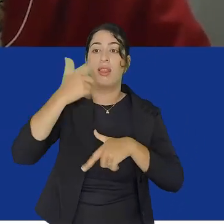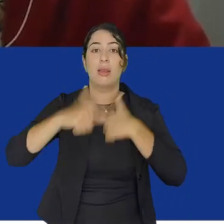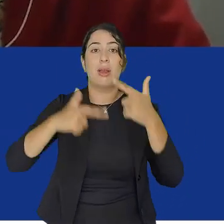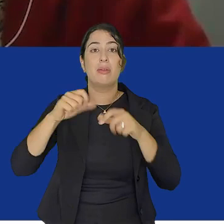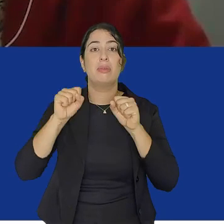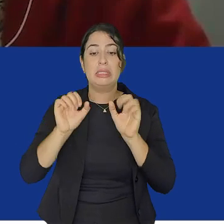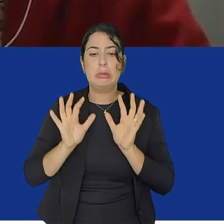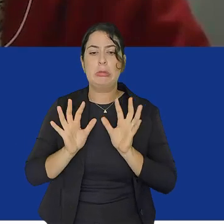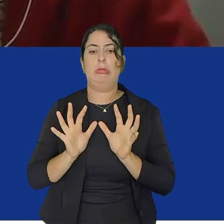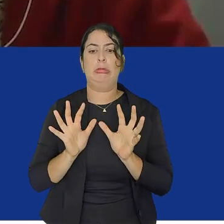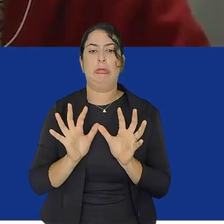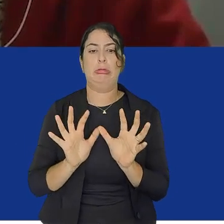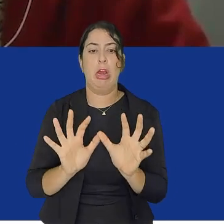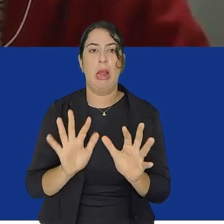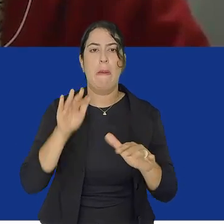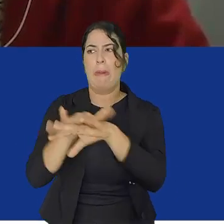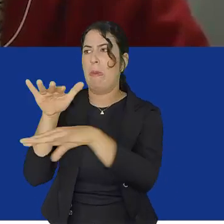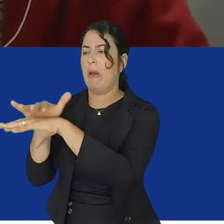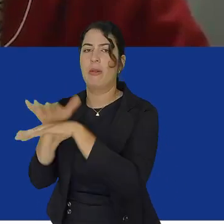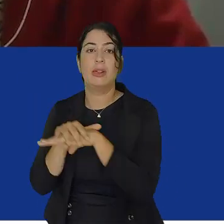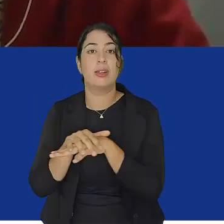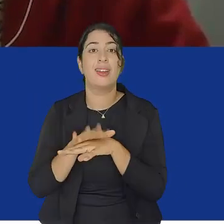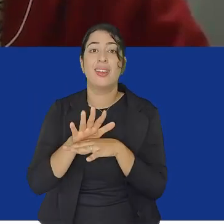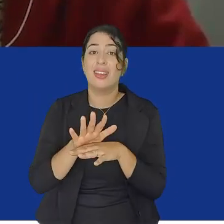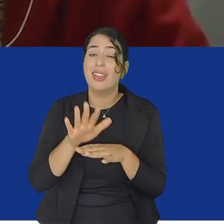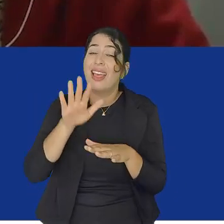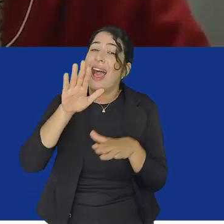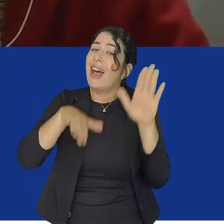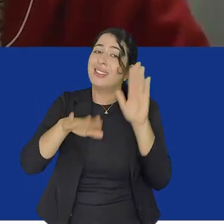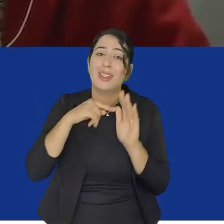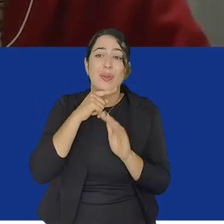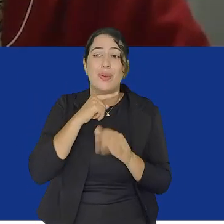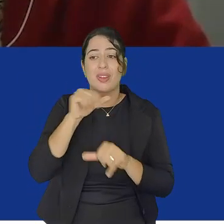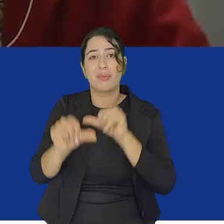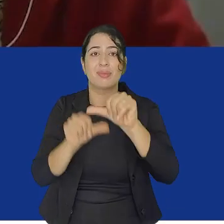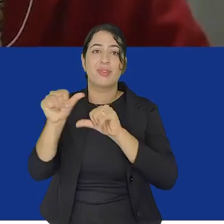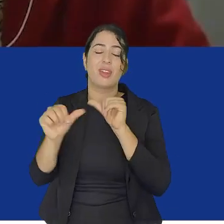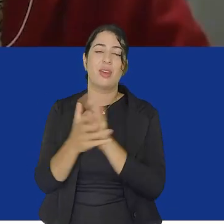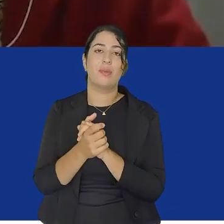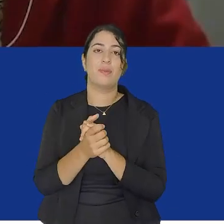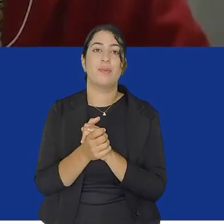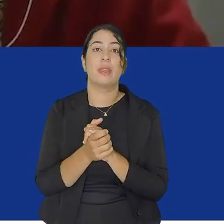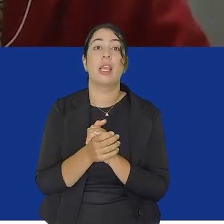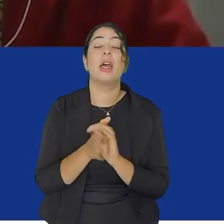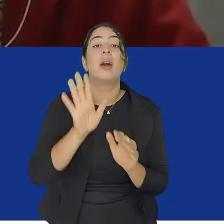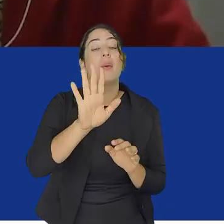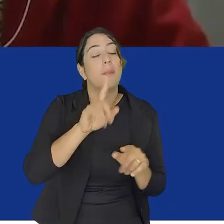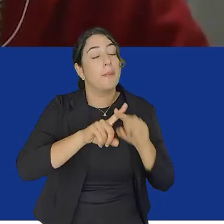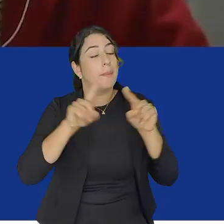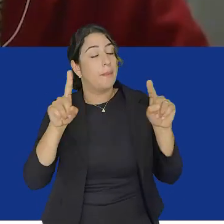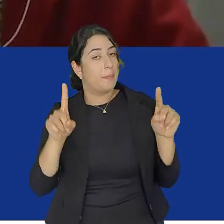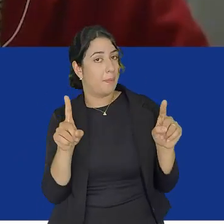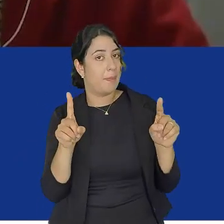sempre consegue ser alterada. Mas qual é a expectativa? É que, diante desses